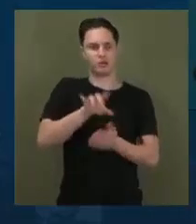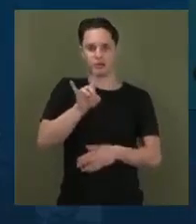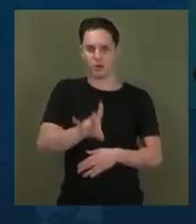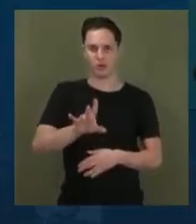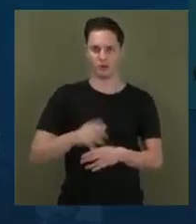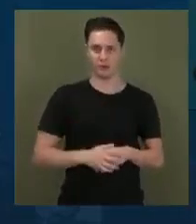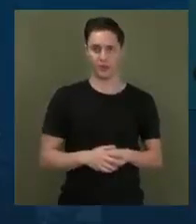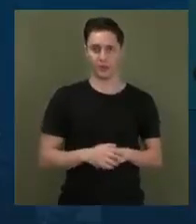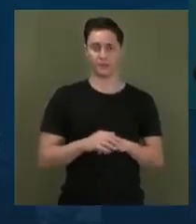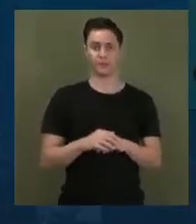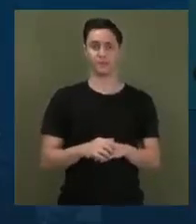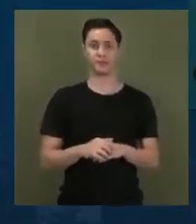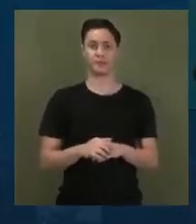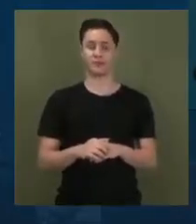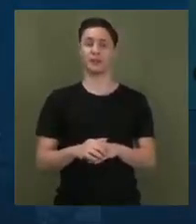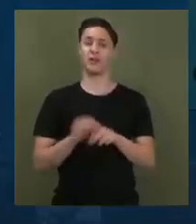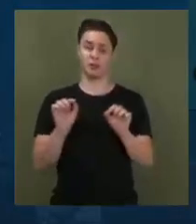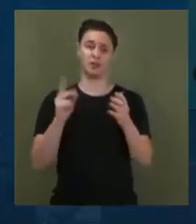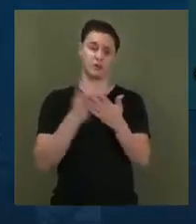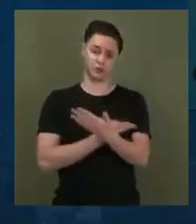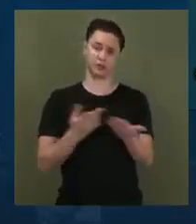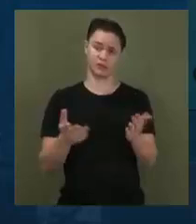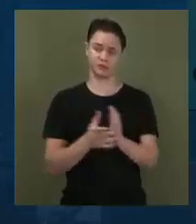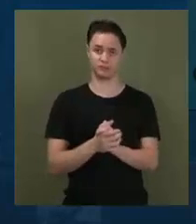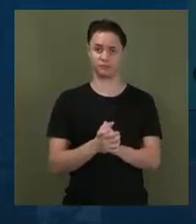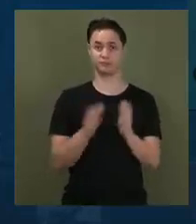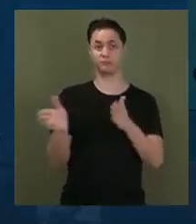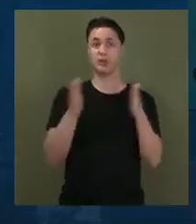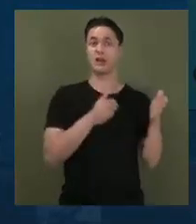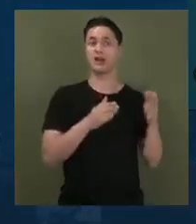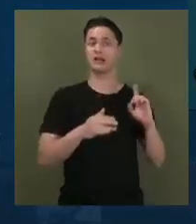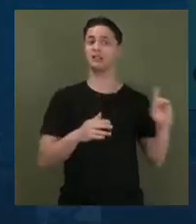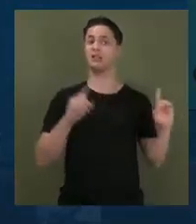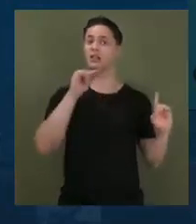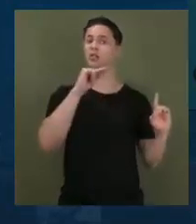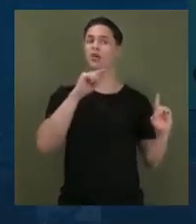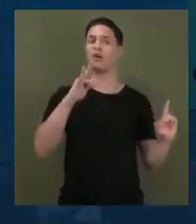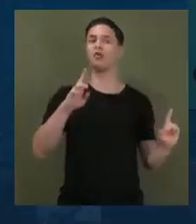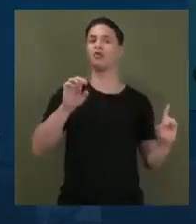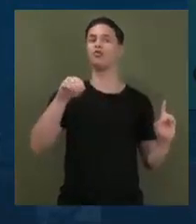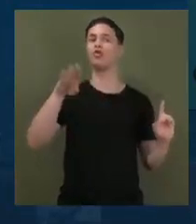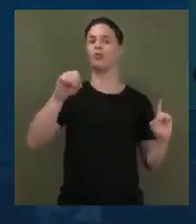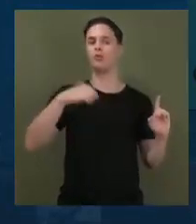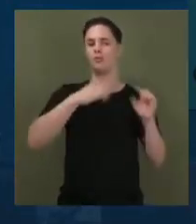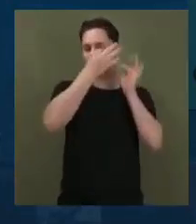a respeito de alimentação, é o que está acontecendo. E ali, à direita, é um trombo no vaso.